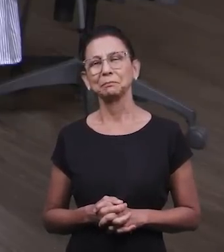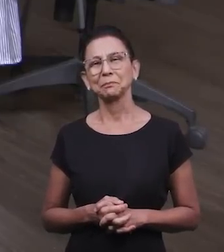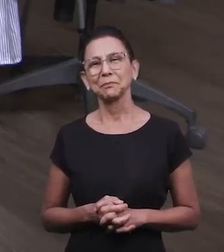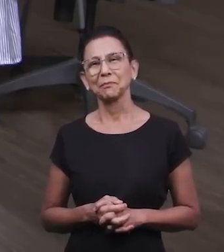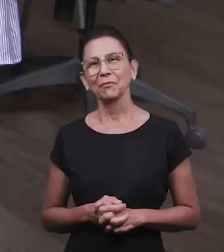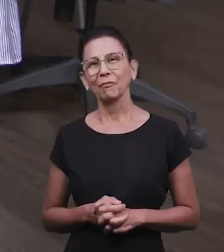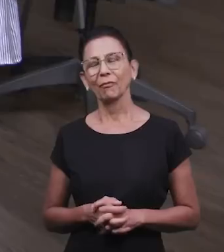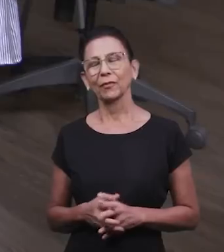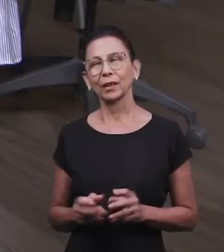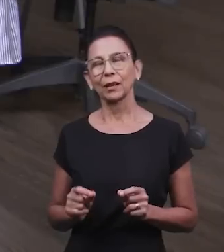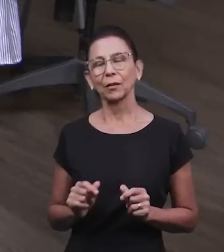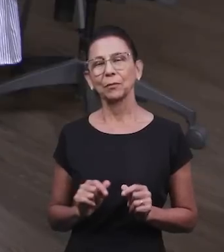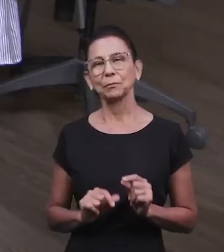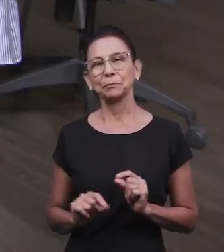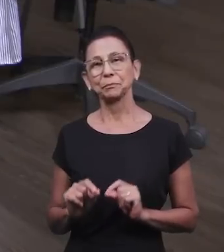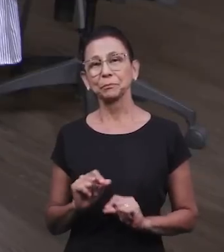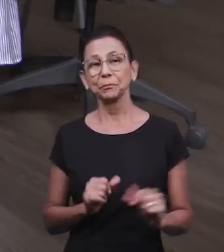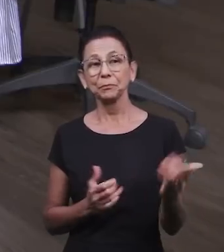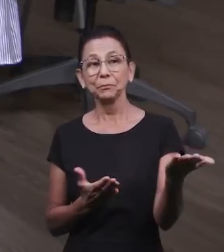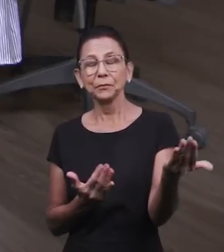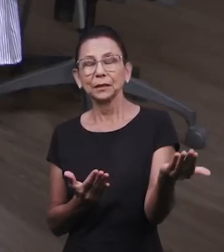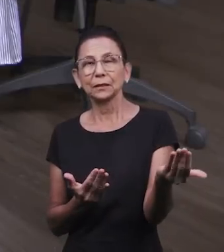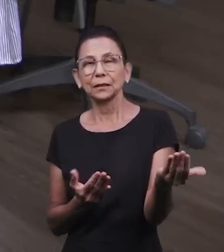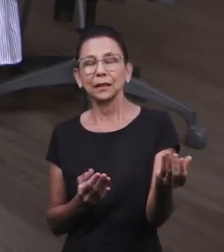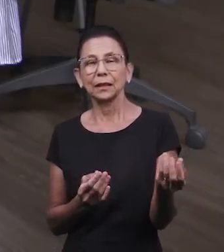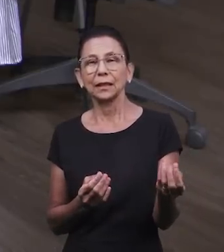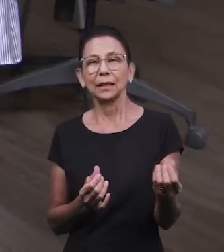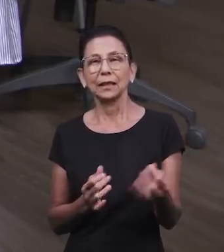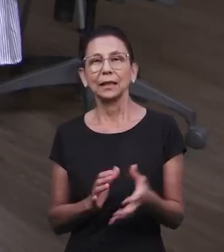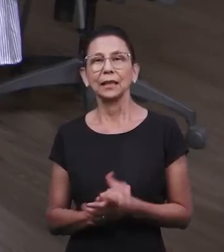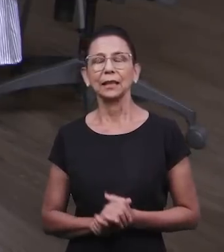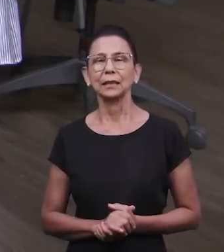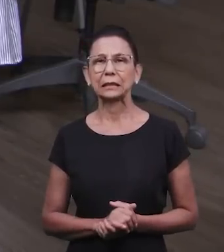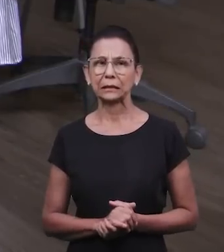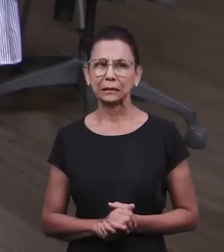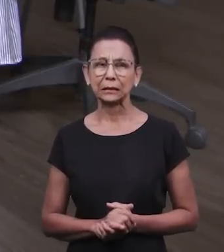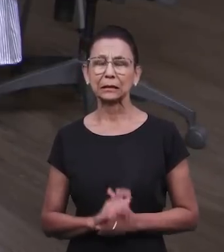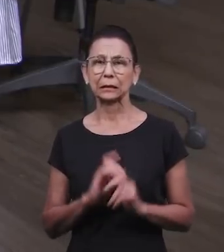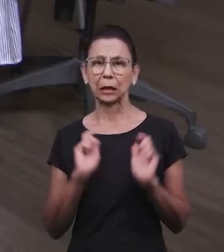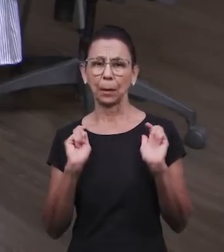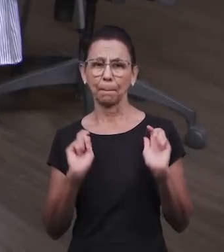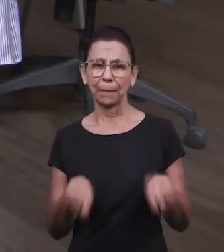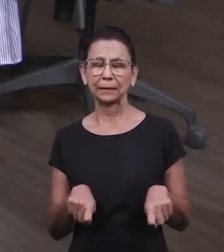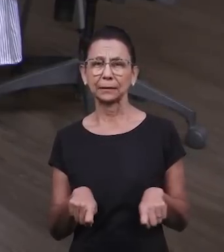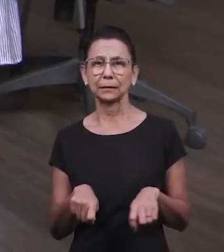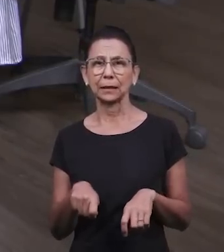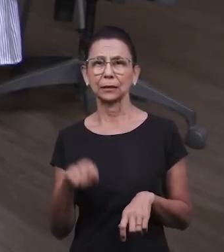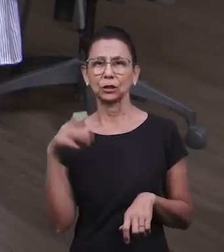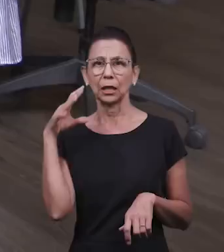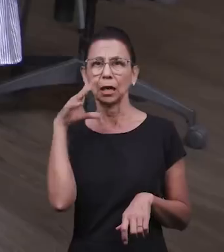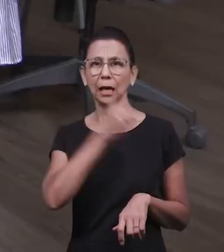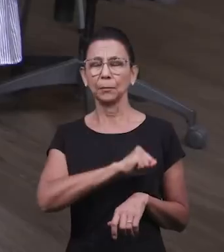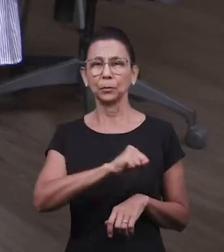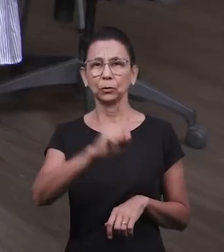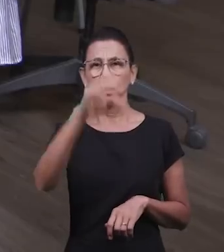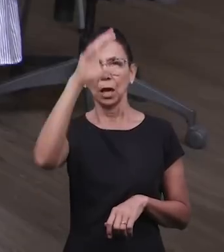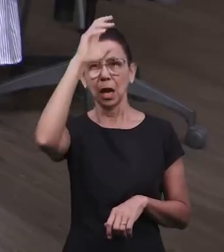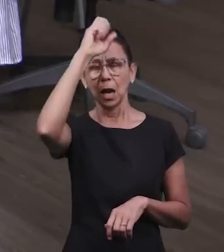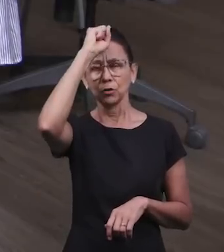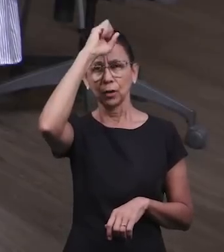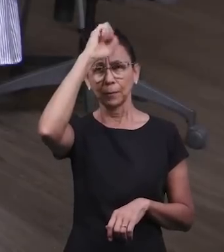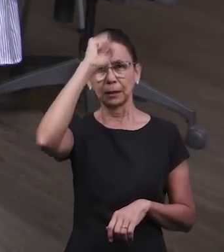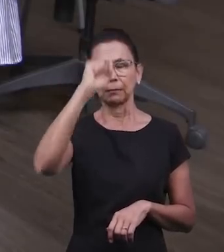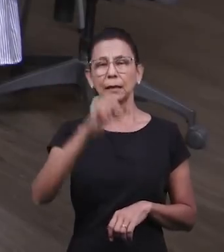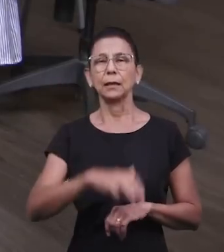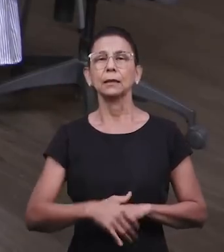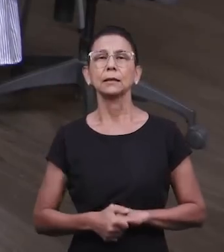que os jovens têm uma capacidade de absorção muito rápida, inclusive das mudanças, e esse talvez seja um dos